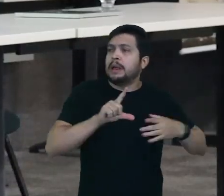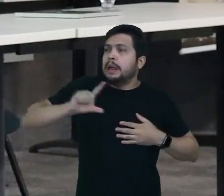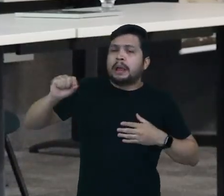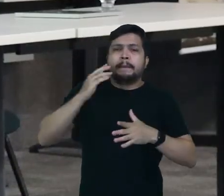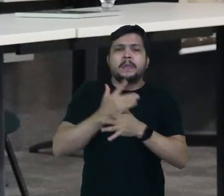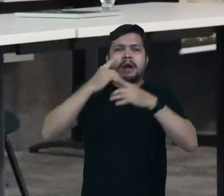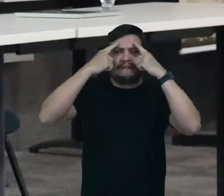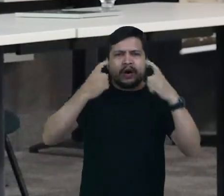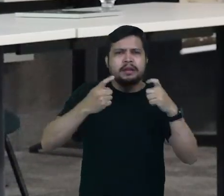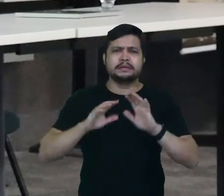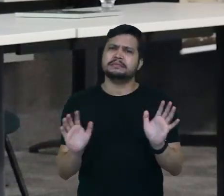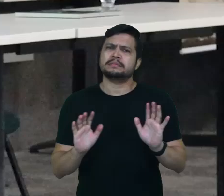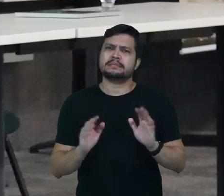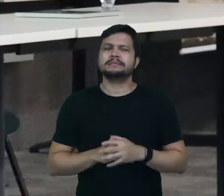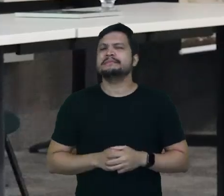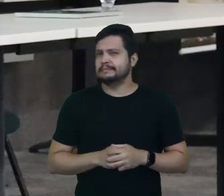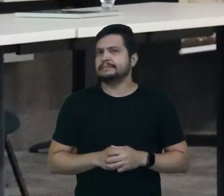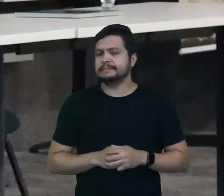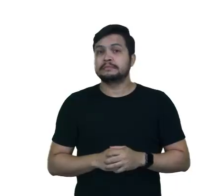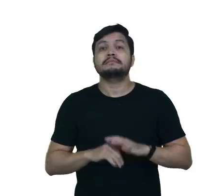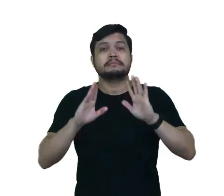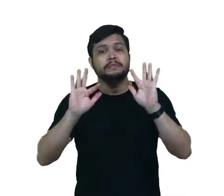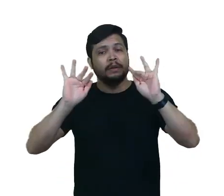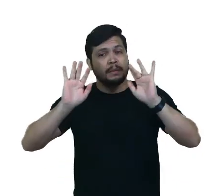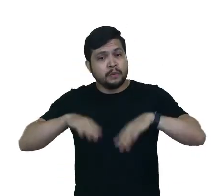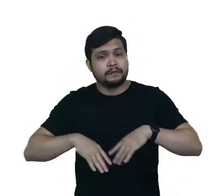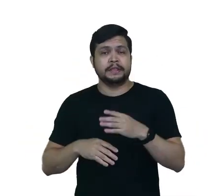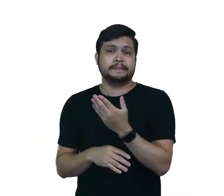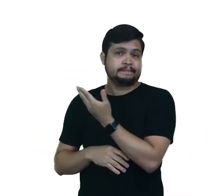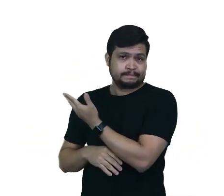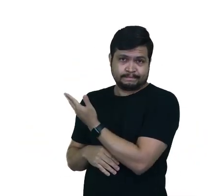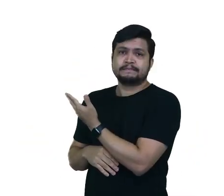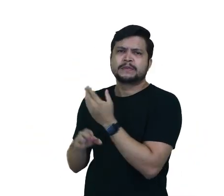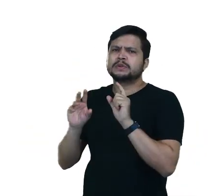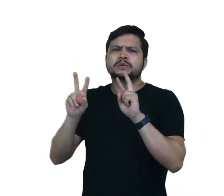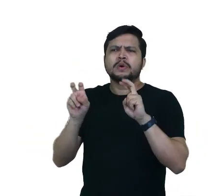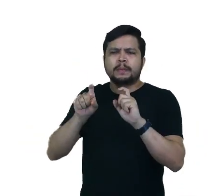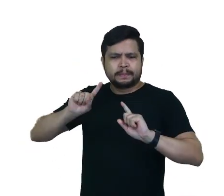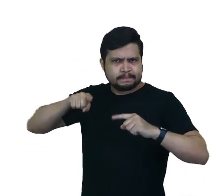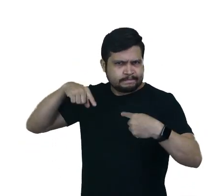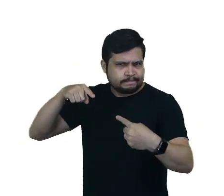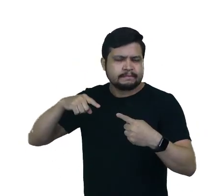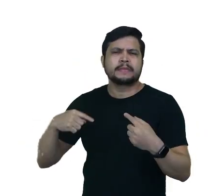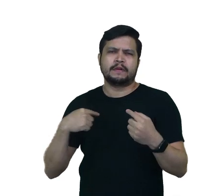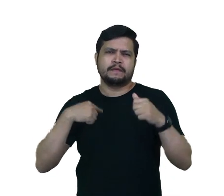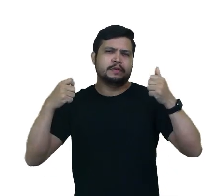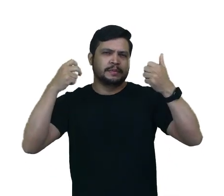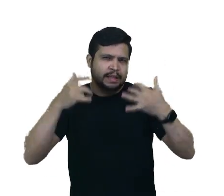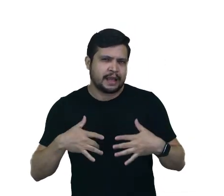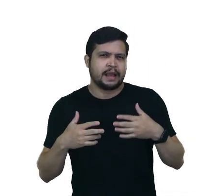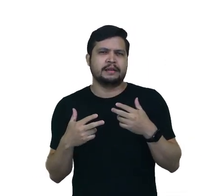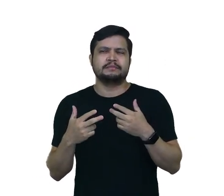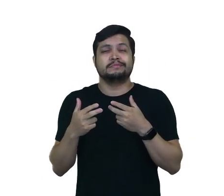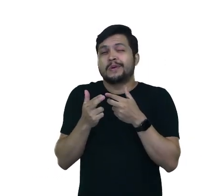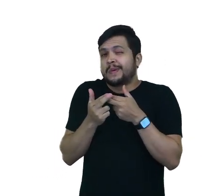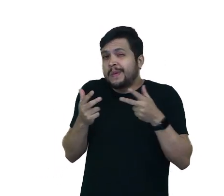isso. Então, tem algumas coisas que são desafios para nós. E, por fim, nessa questão de desafios,